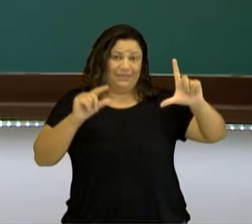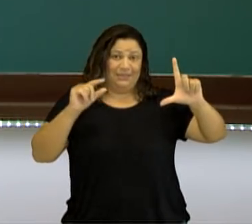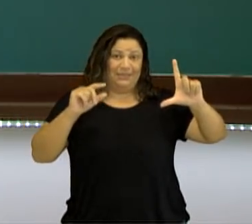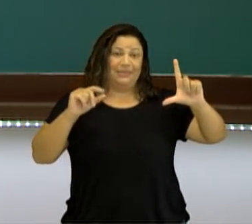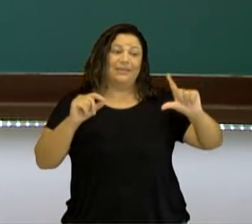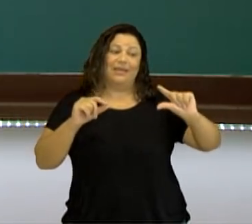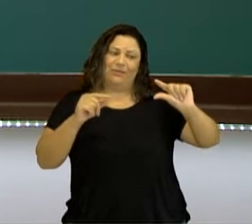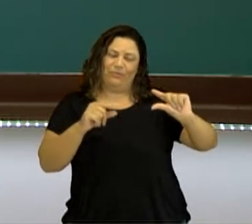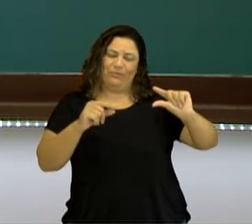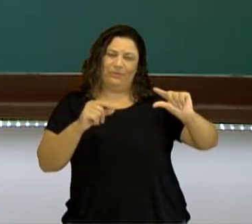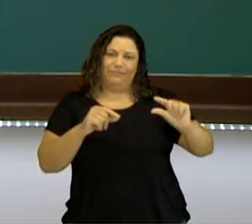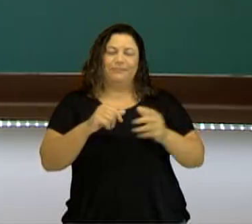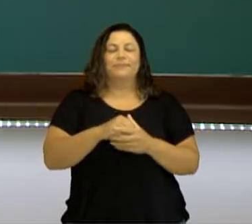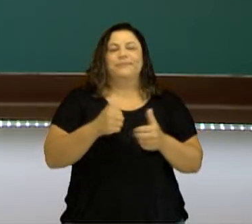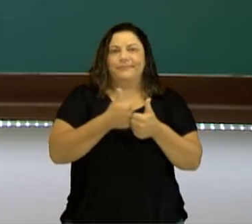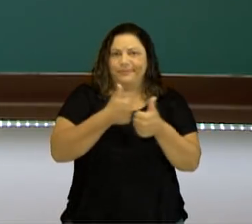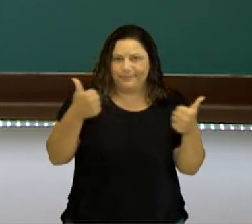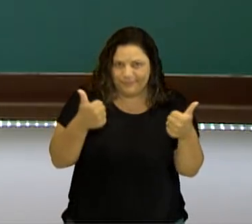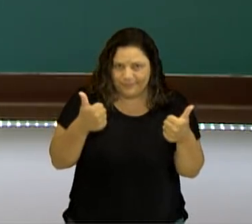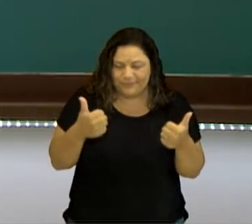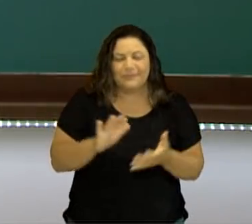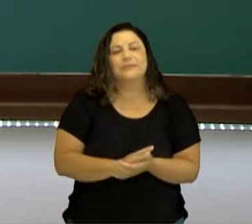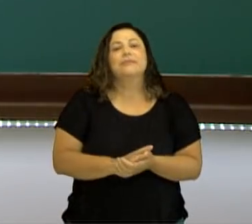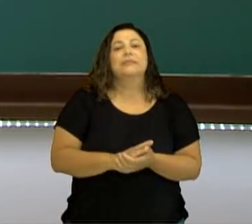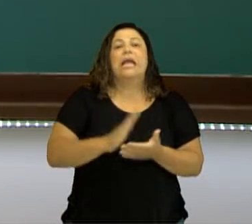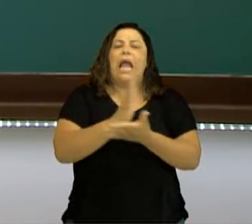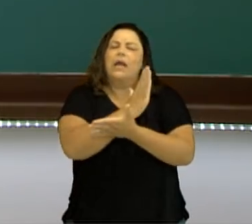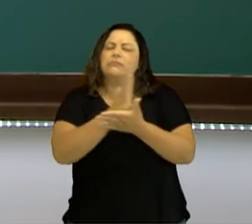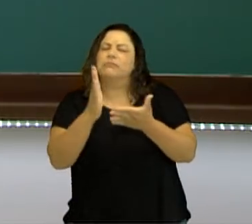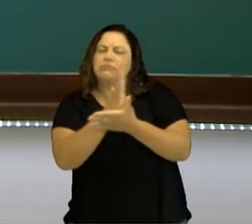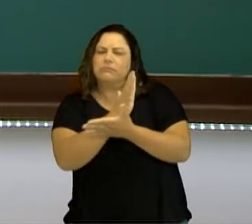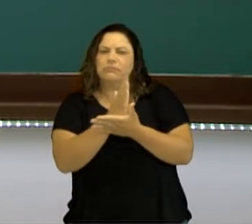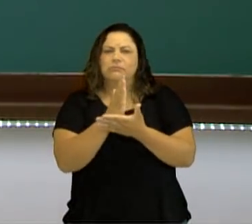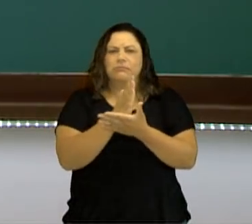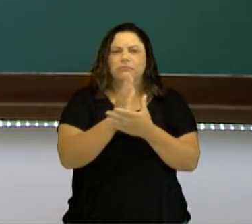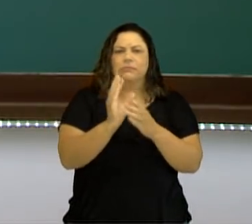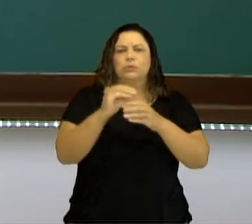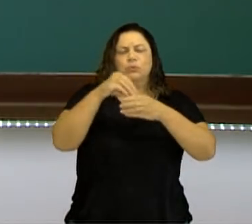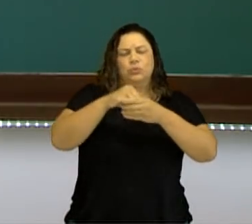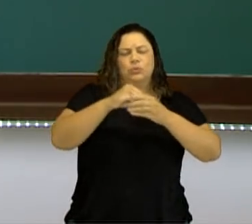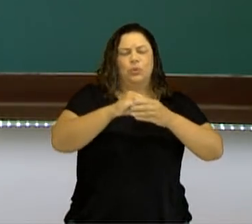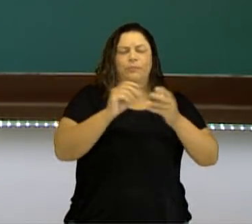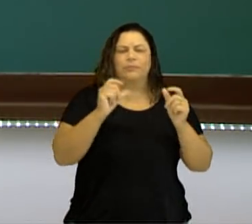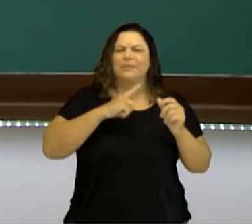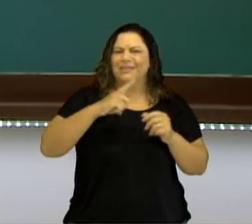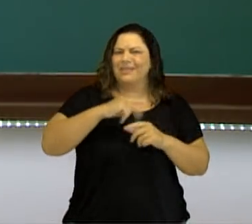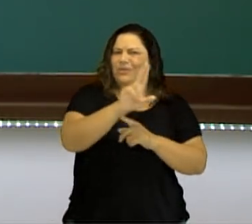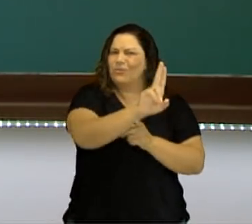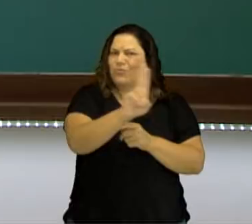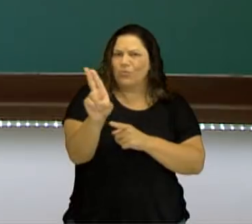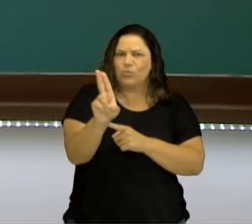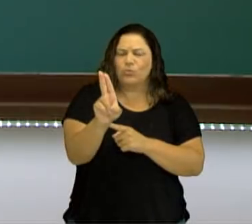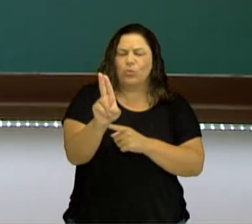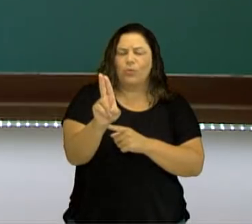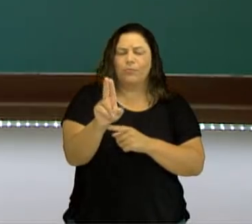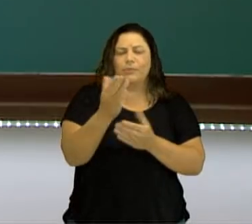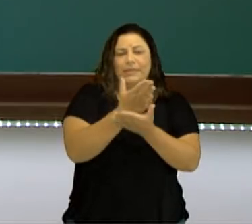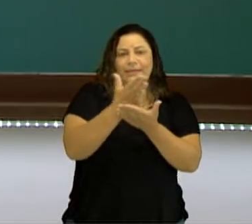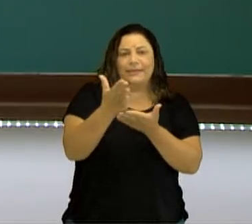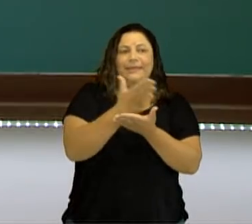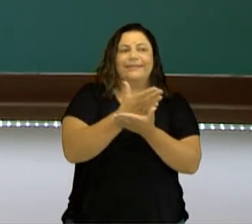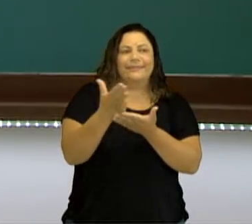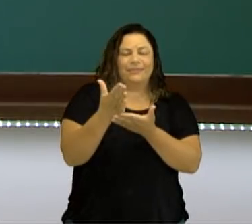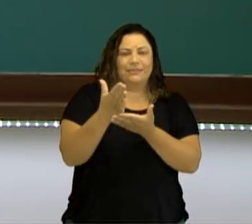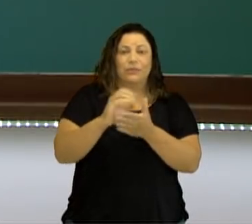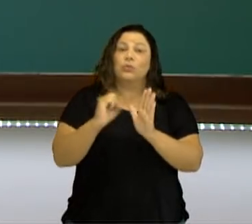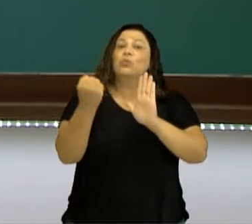segunda minúscula, tá bom? Alguns elementos possuem o seu nome com as iniciais,